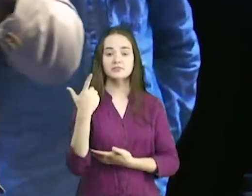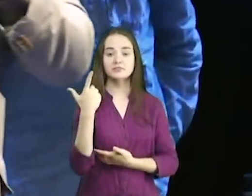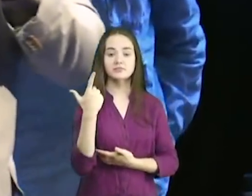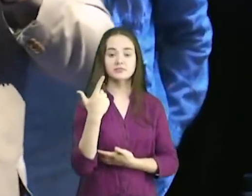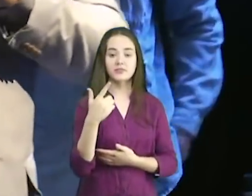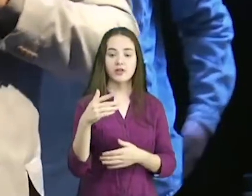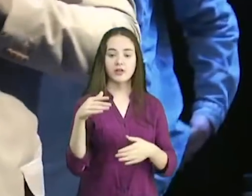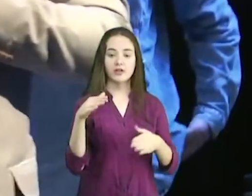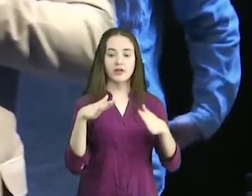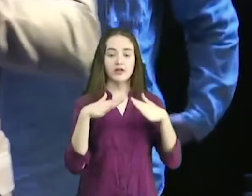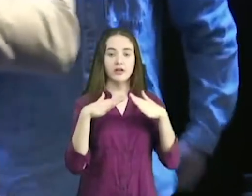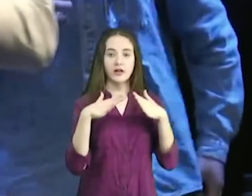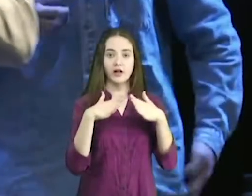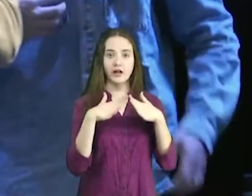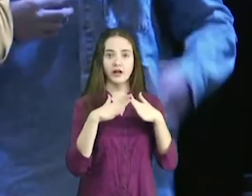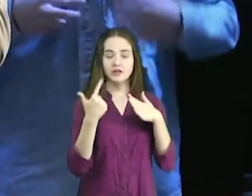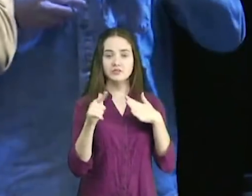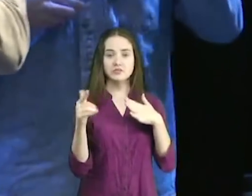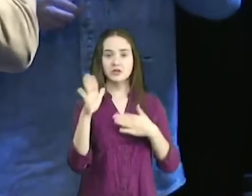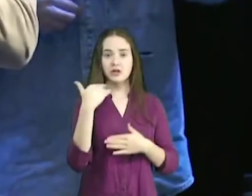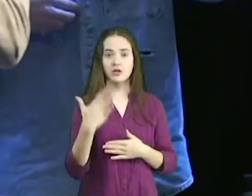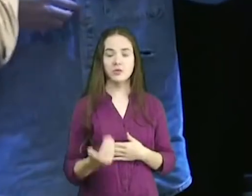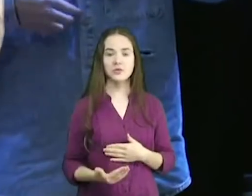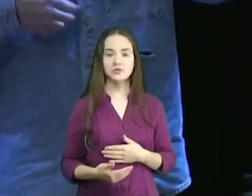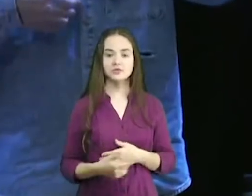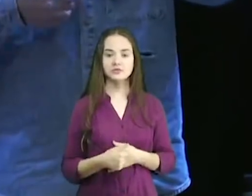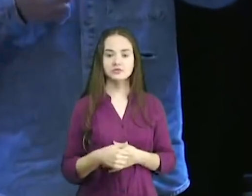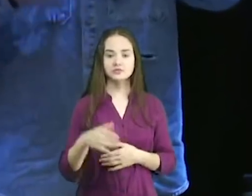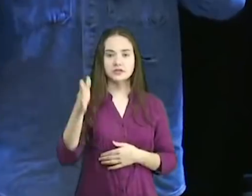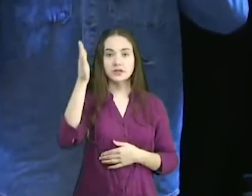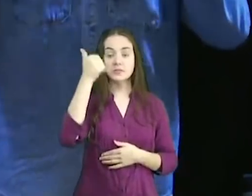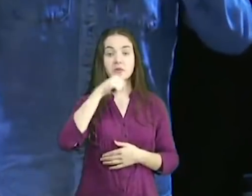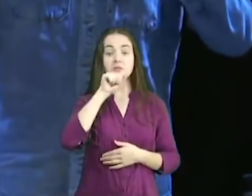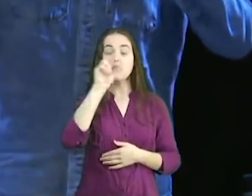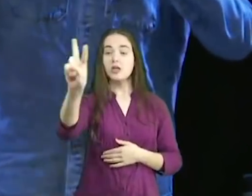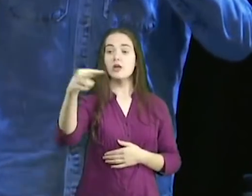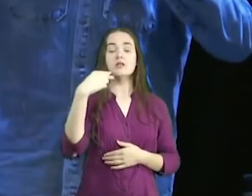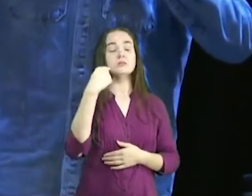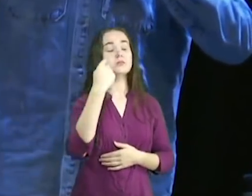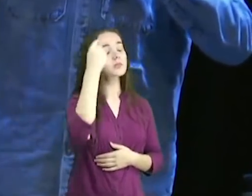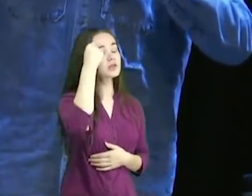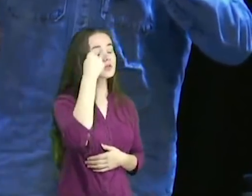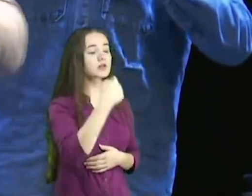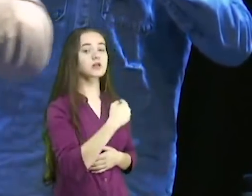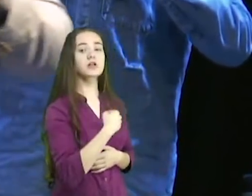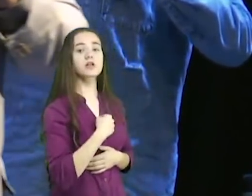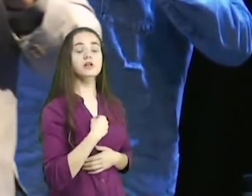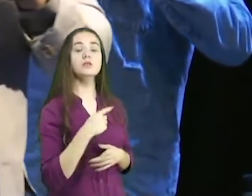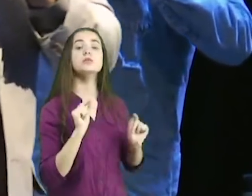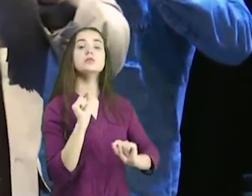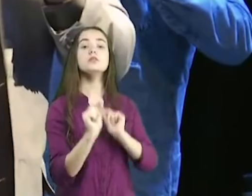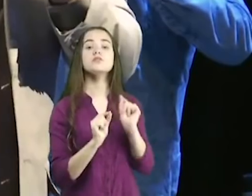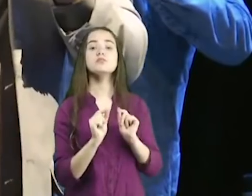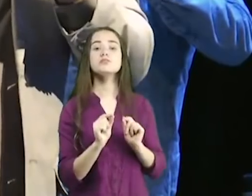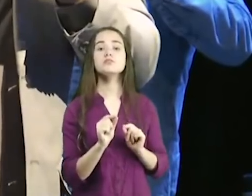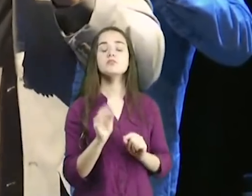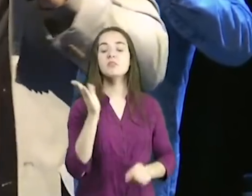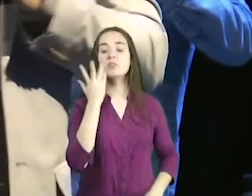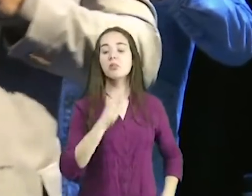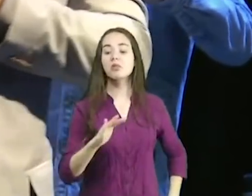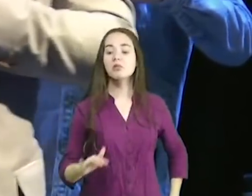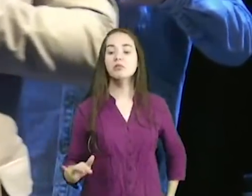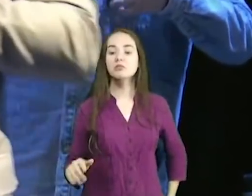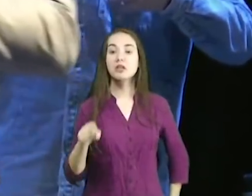honra a não ser na sua... Para minha mãe, sabe quem eu sou? O Juninho. Sou Juninho. Ela queria que eu